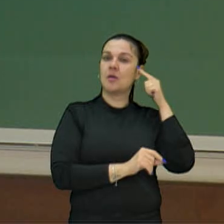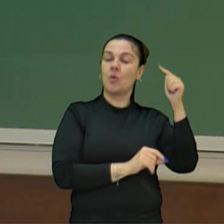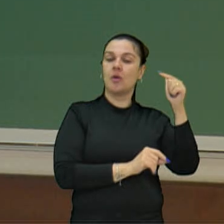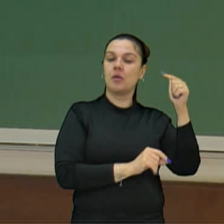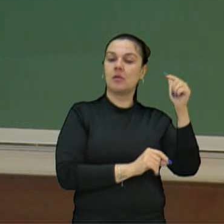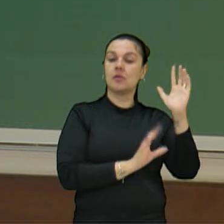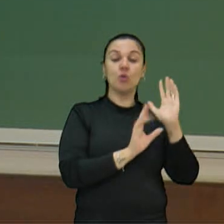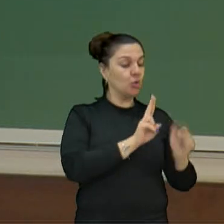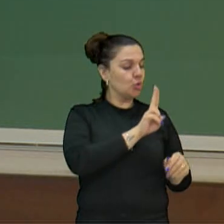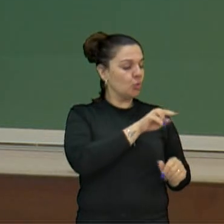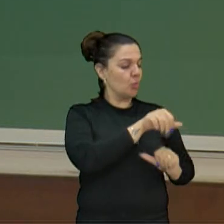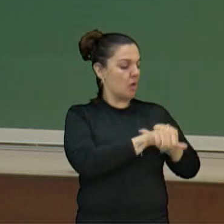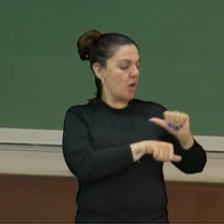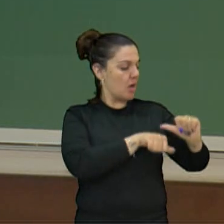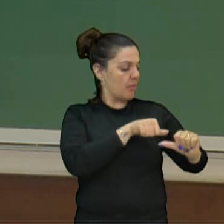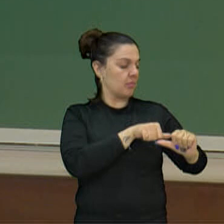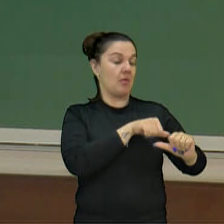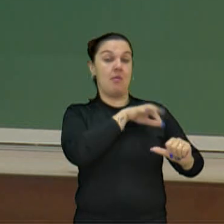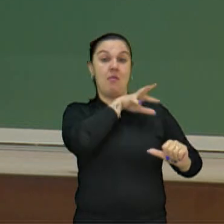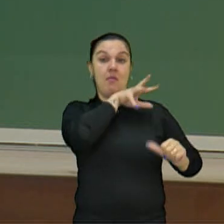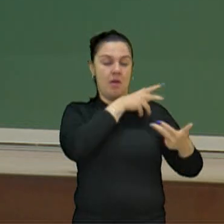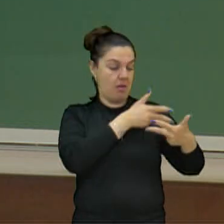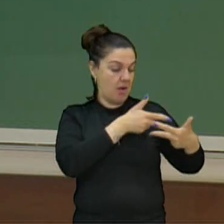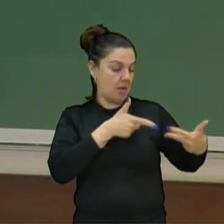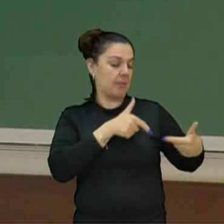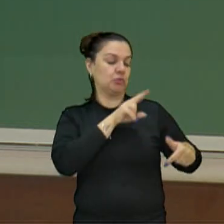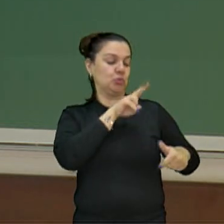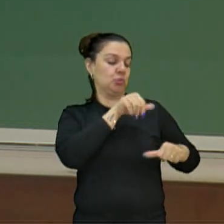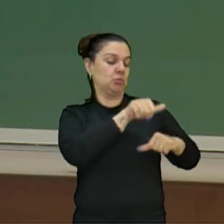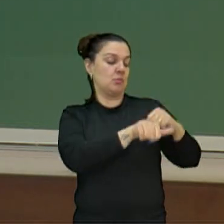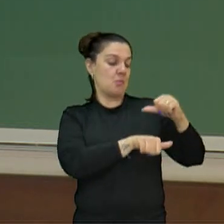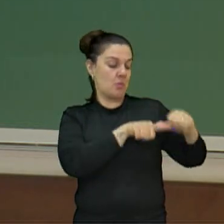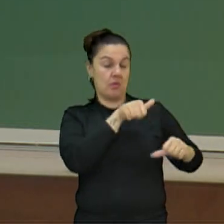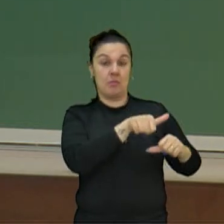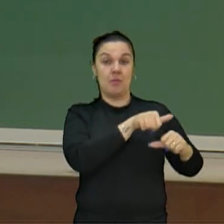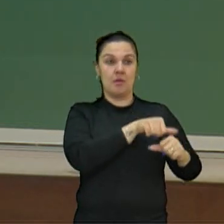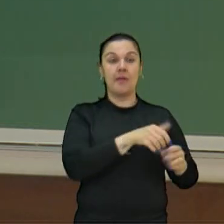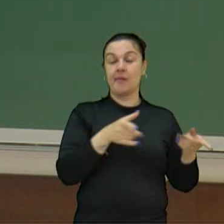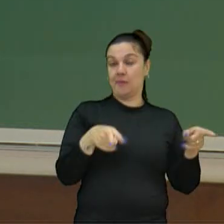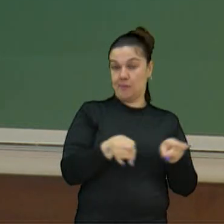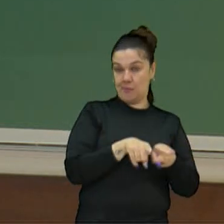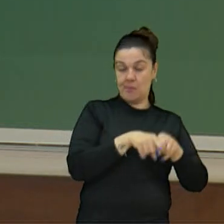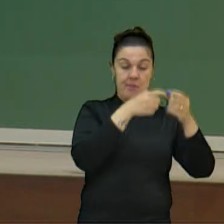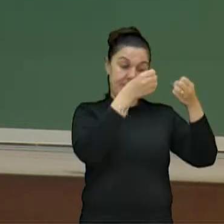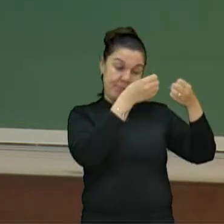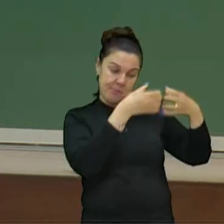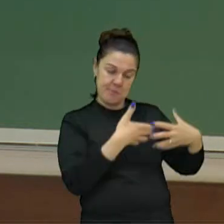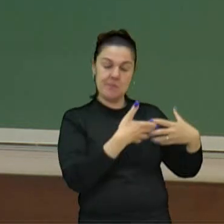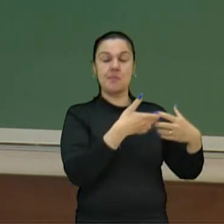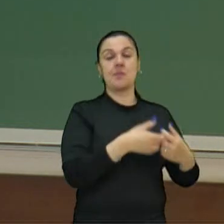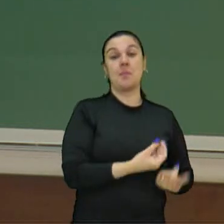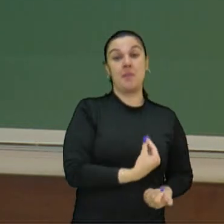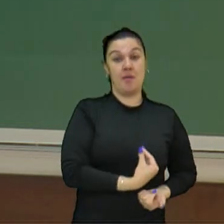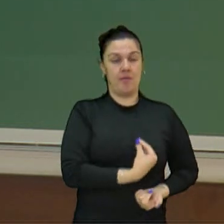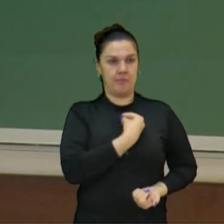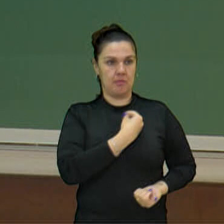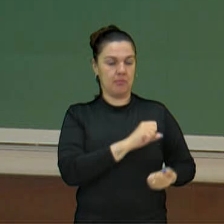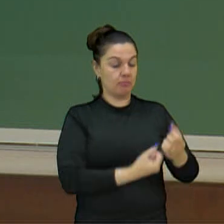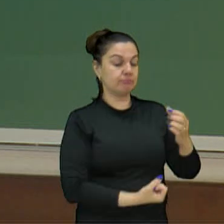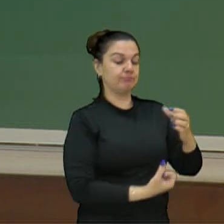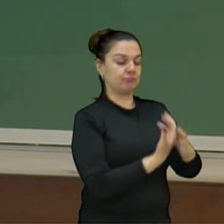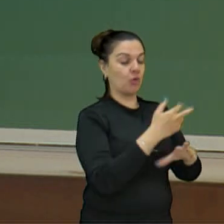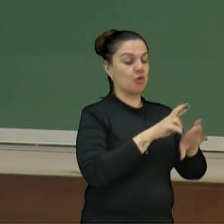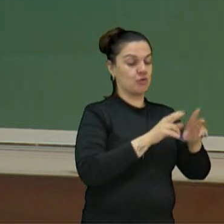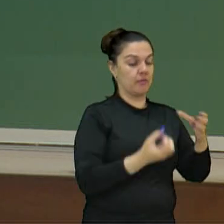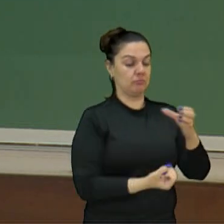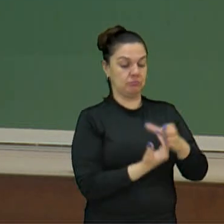são imutáveis, que elas não se alteram ao longo do tempo. Também dizem que as espécies, logicamente, então elas têm que ter origem diferente,